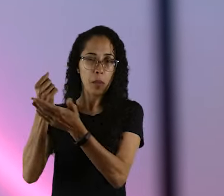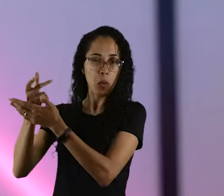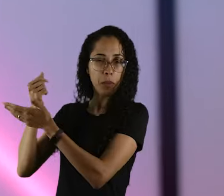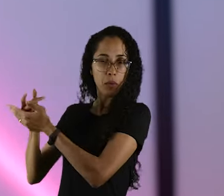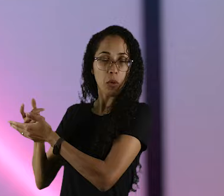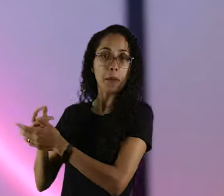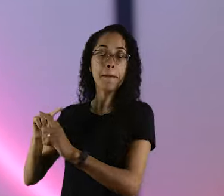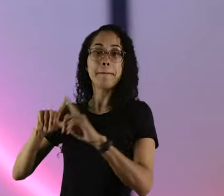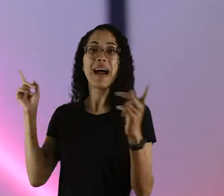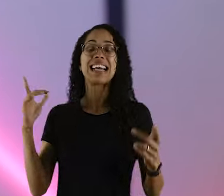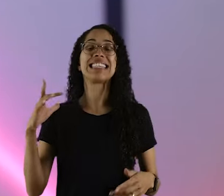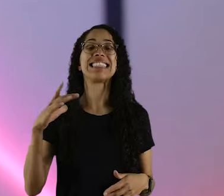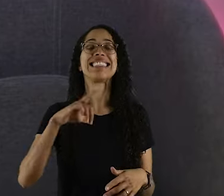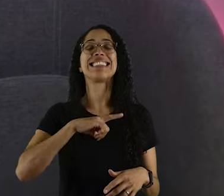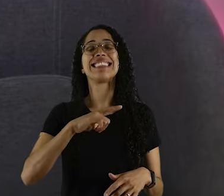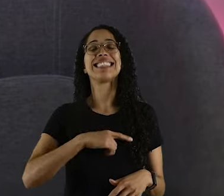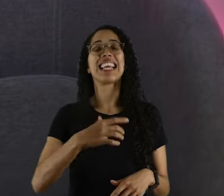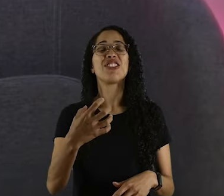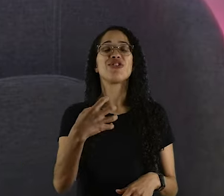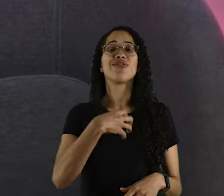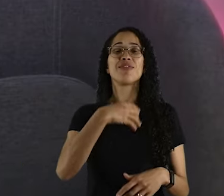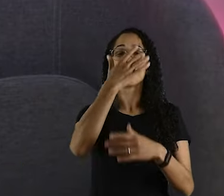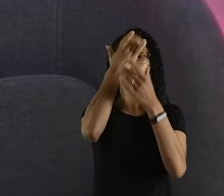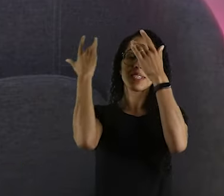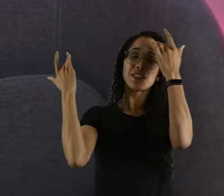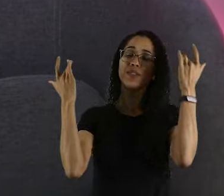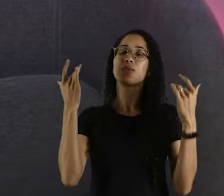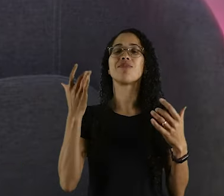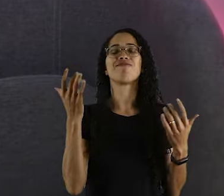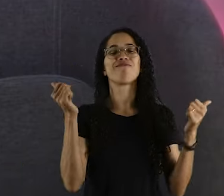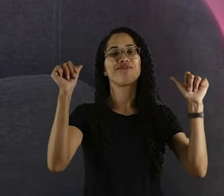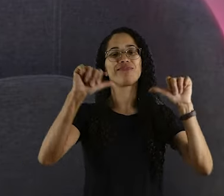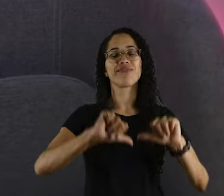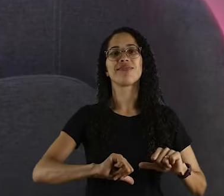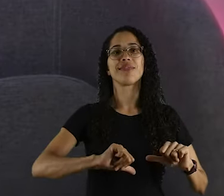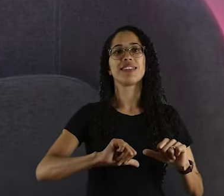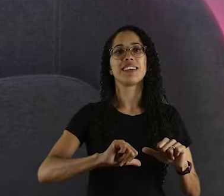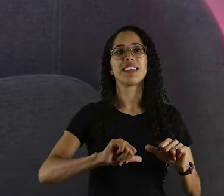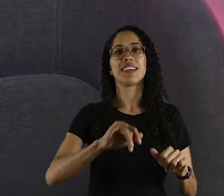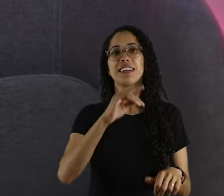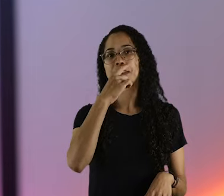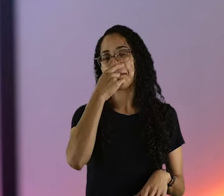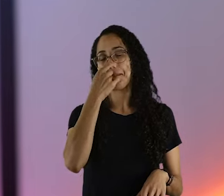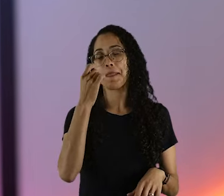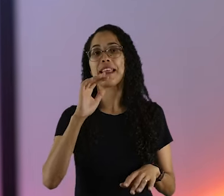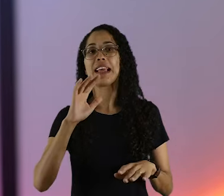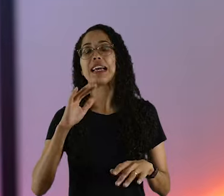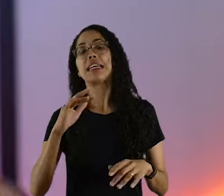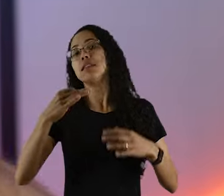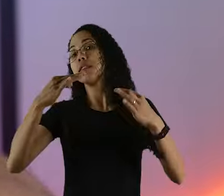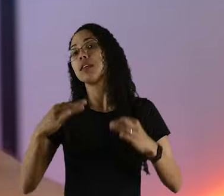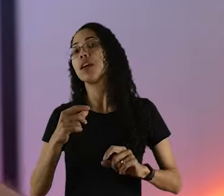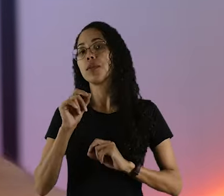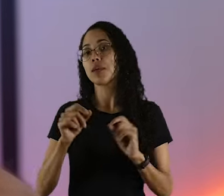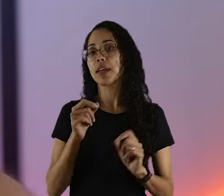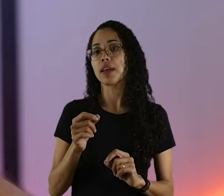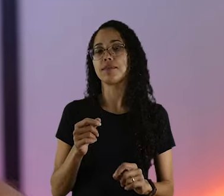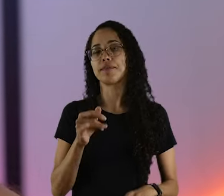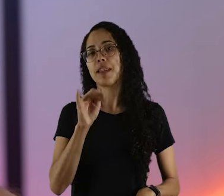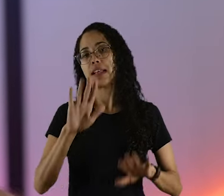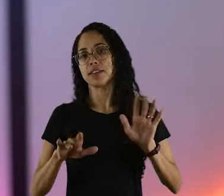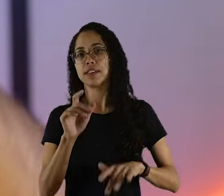pessoas estão pessimistas, né? Entre esses polos, tem o real valor da ação. O ideal é que você compre ela com